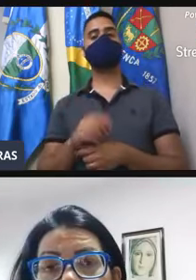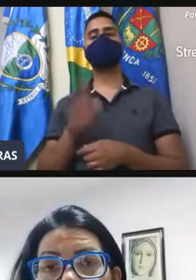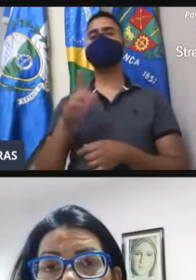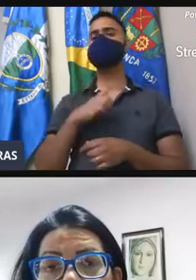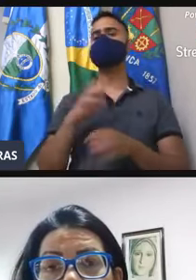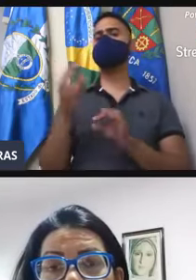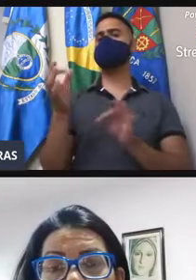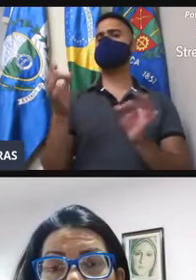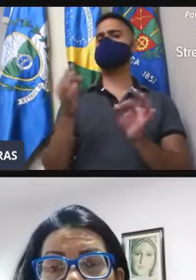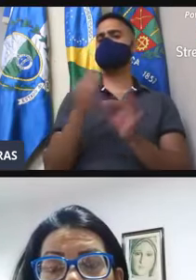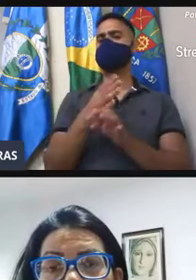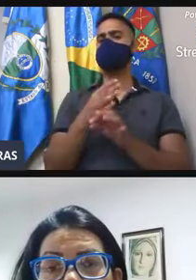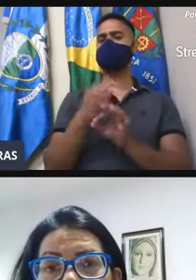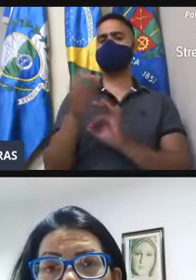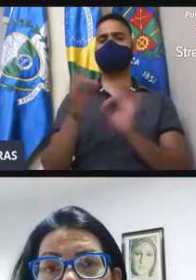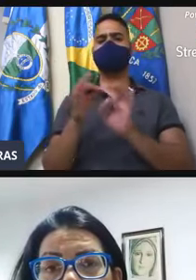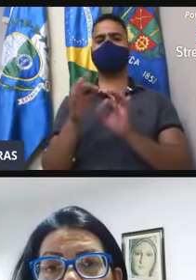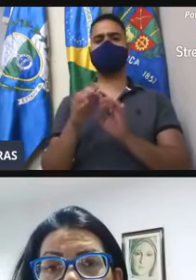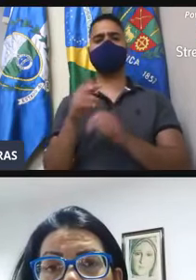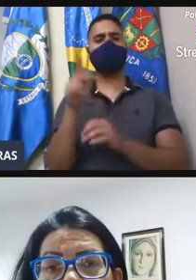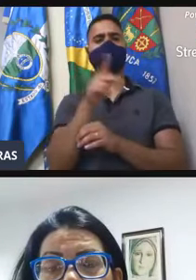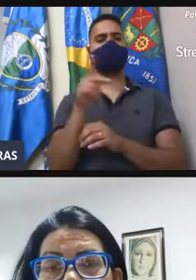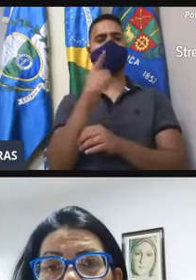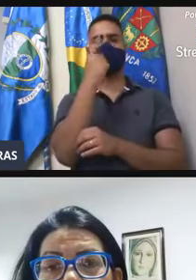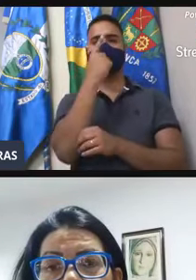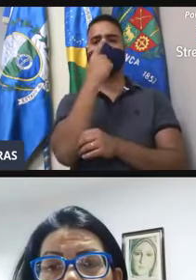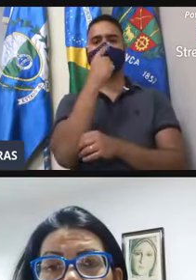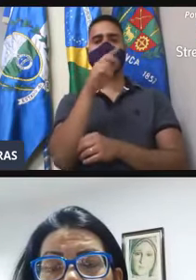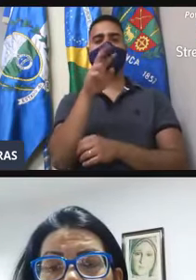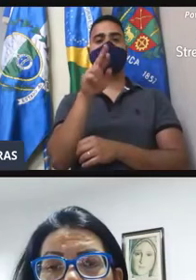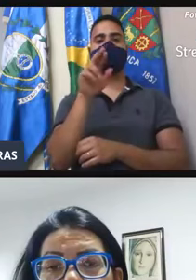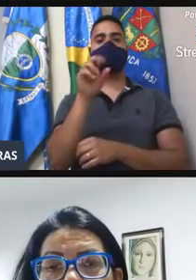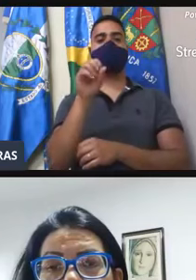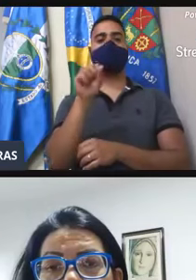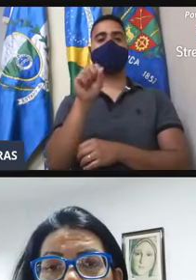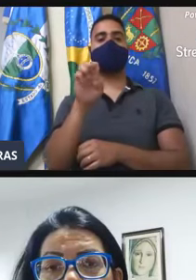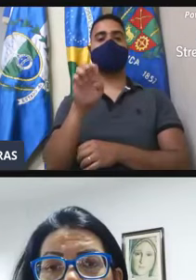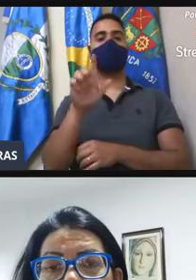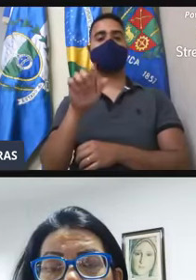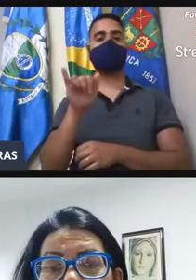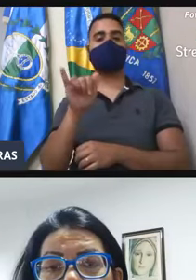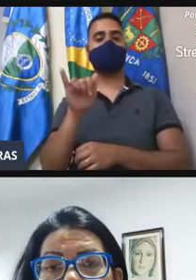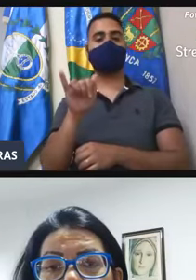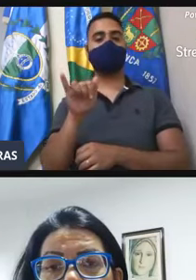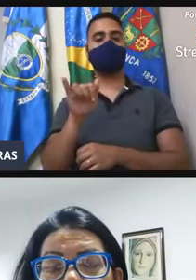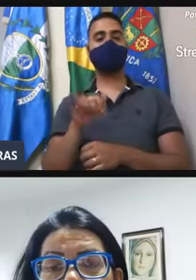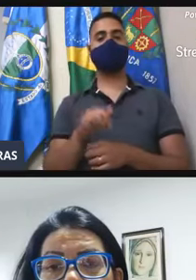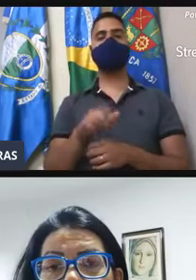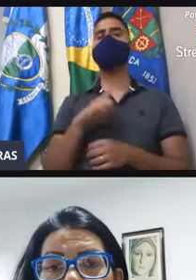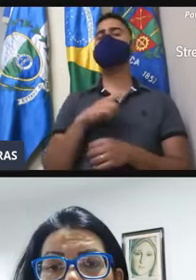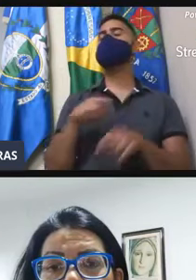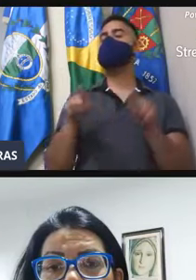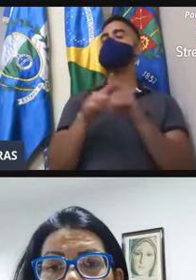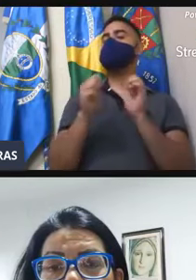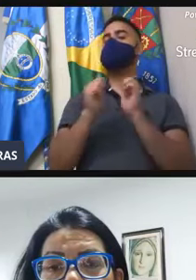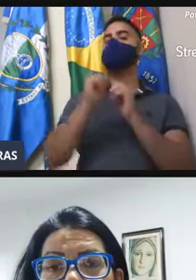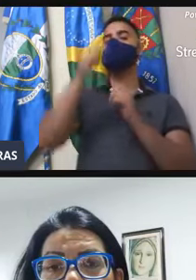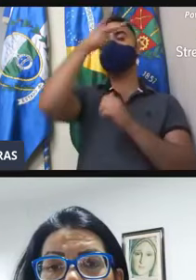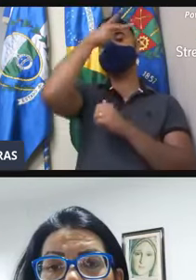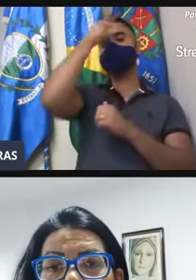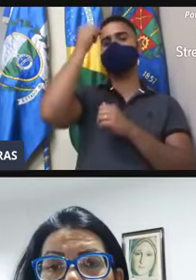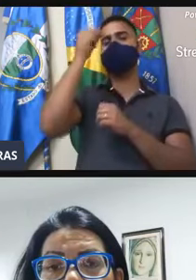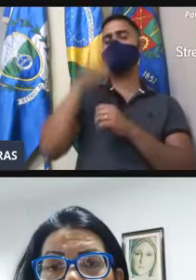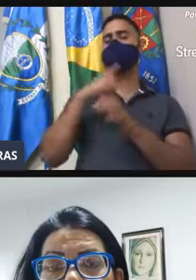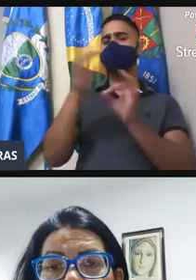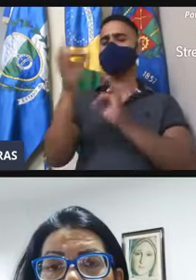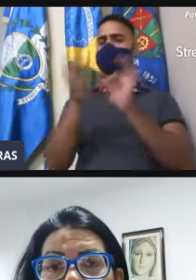montado, né, pela professora Roseli Moreira. Tá? Ela já tinha, junto ao prefeito,